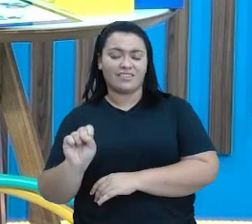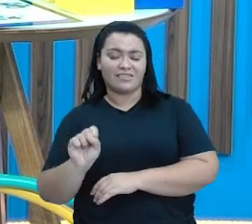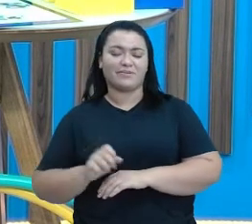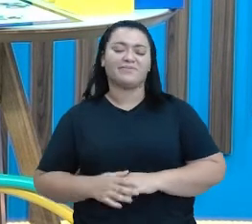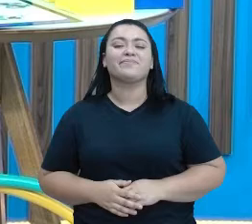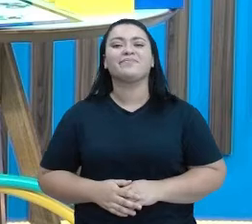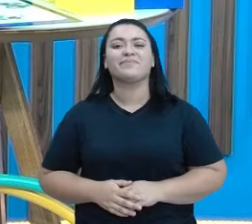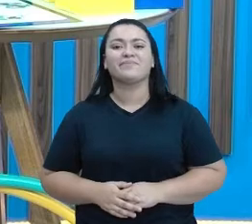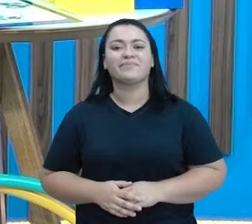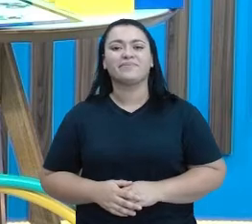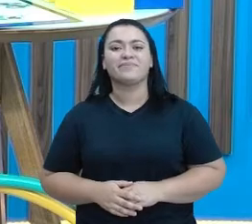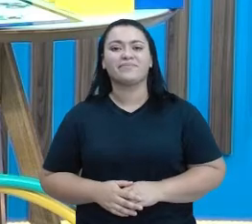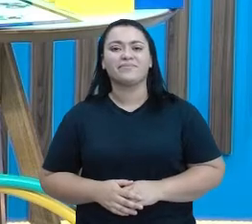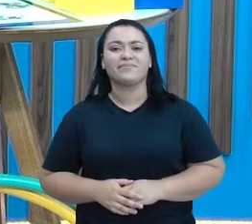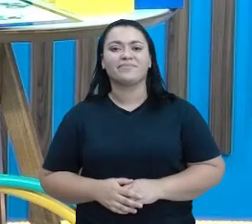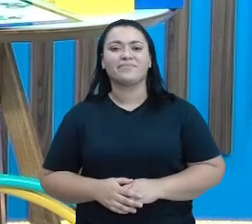sinal.